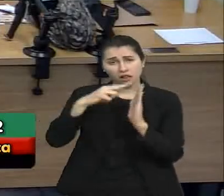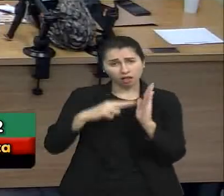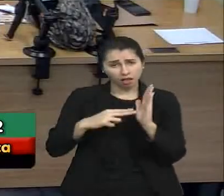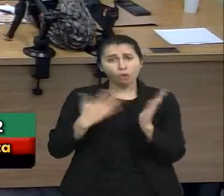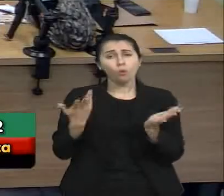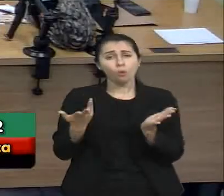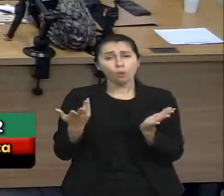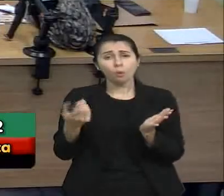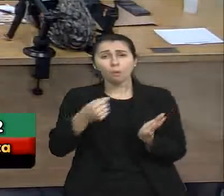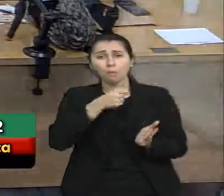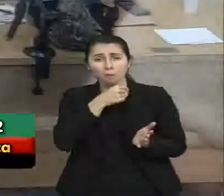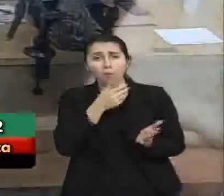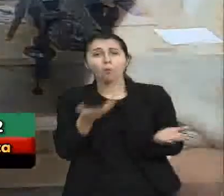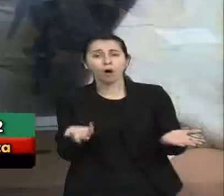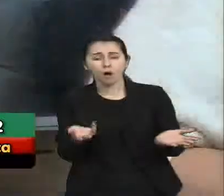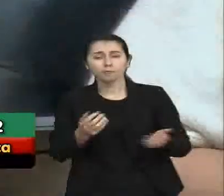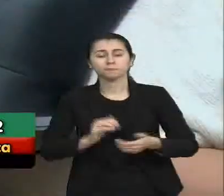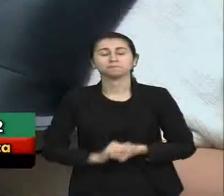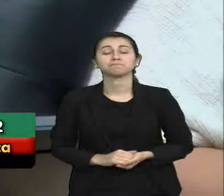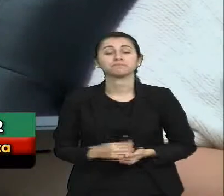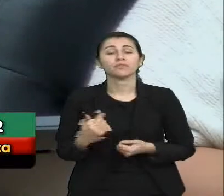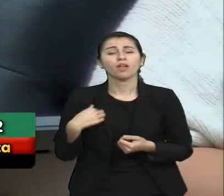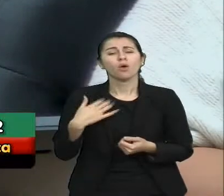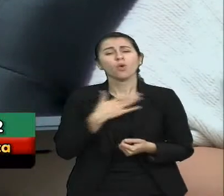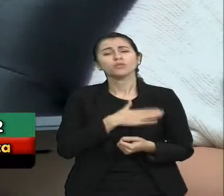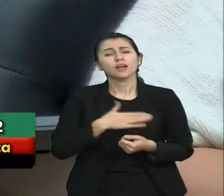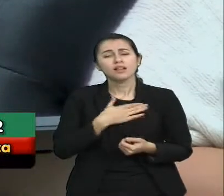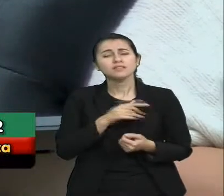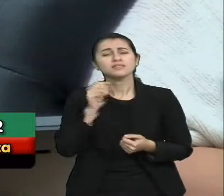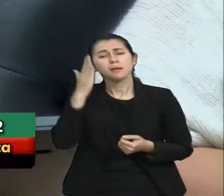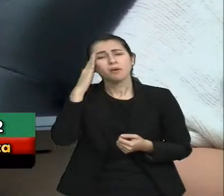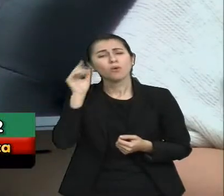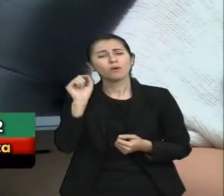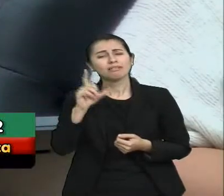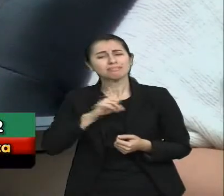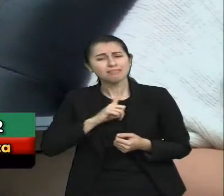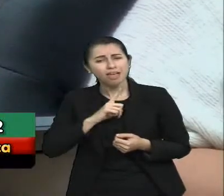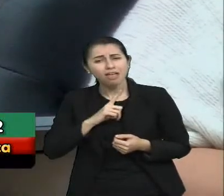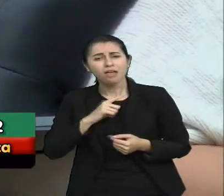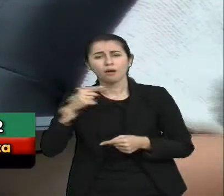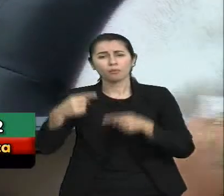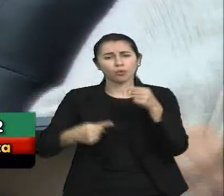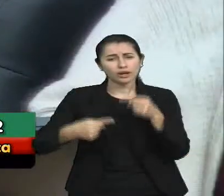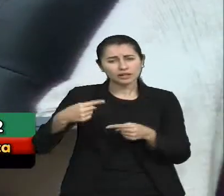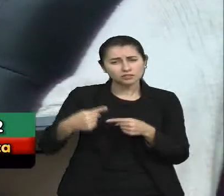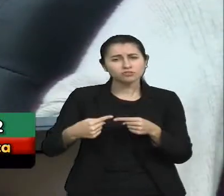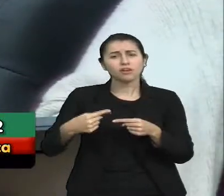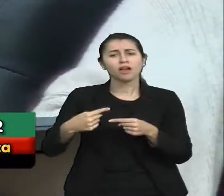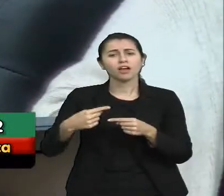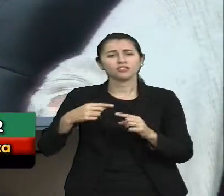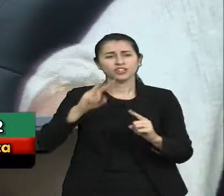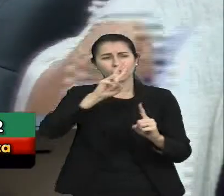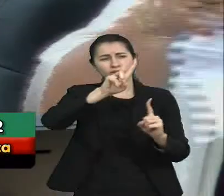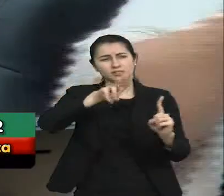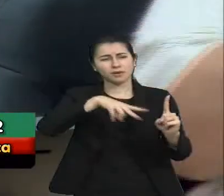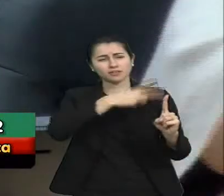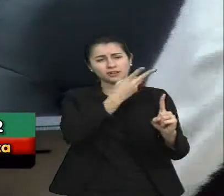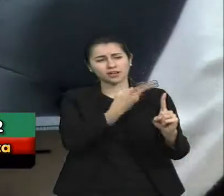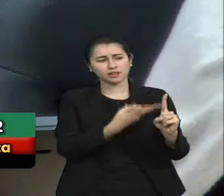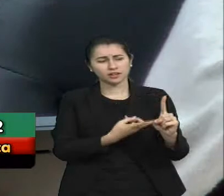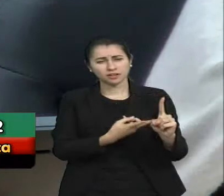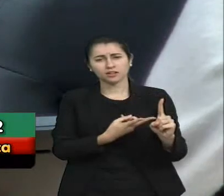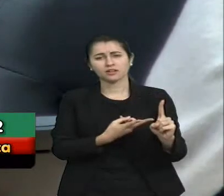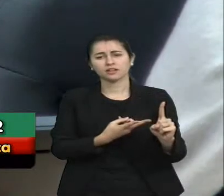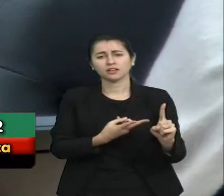ler? Gostaria de saber se existe uma política de reconhecimento para líder religioso de matriz